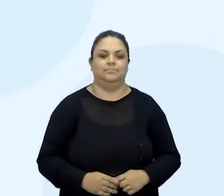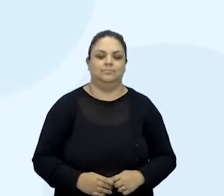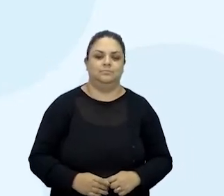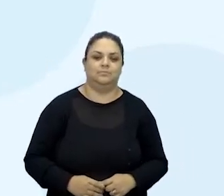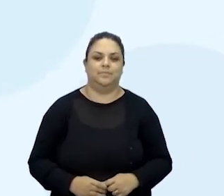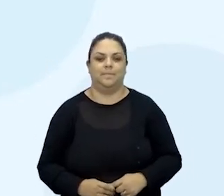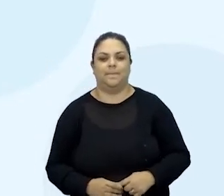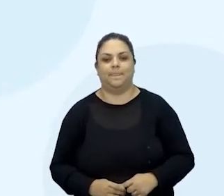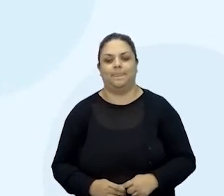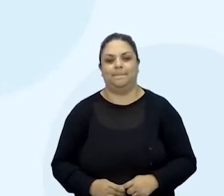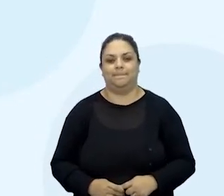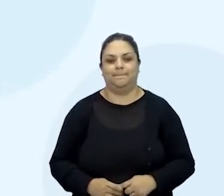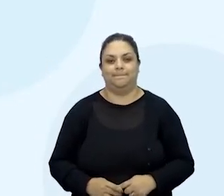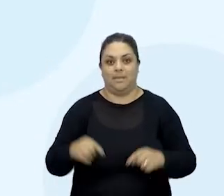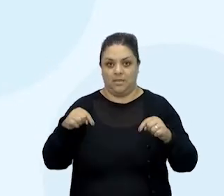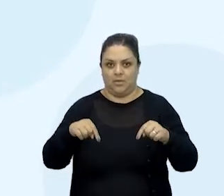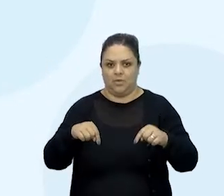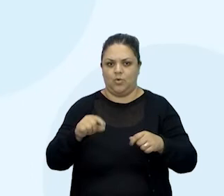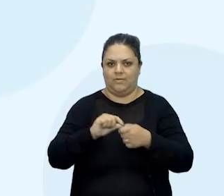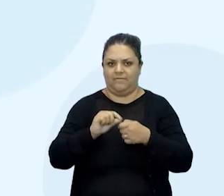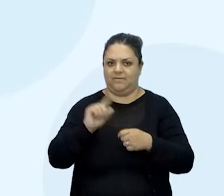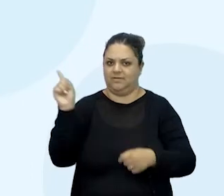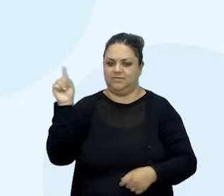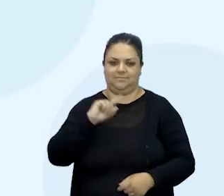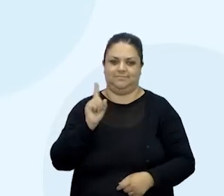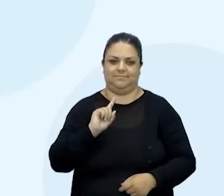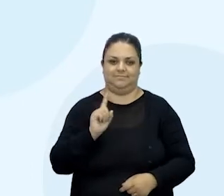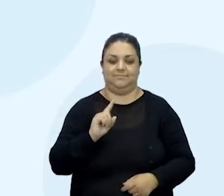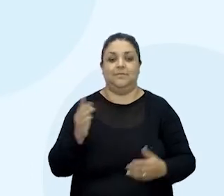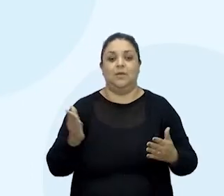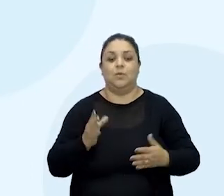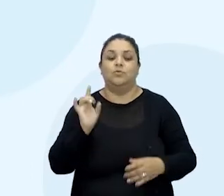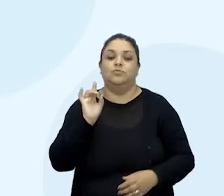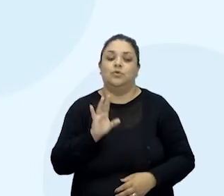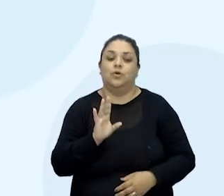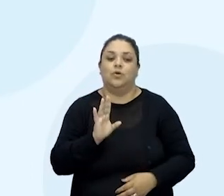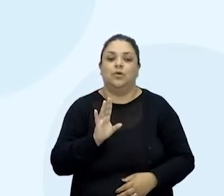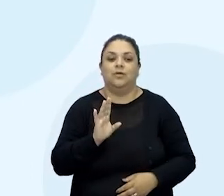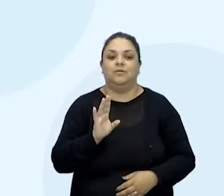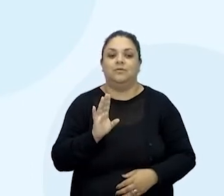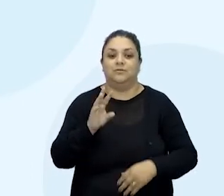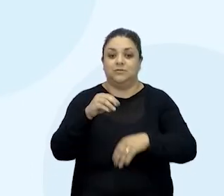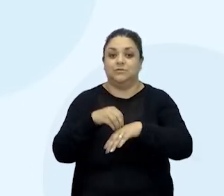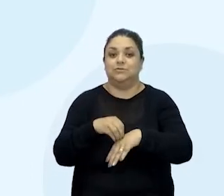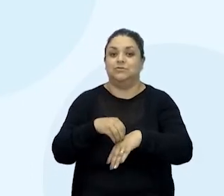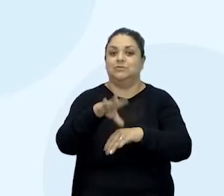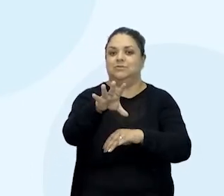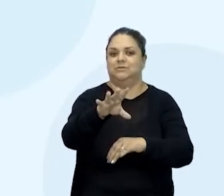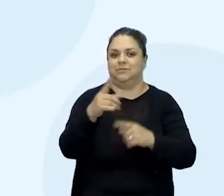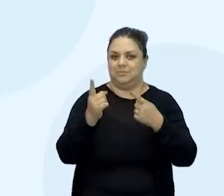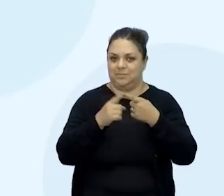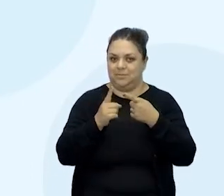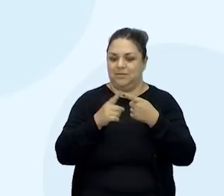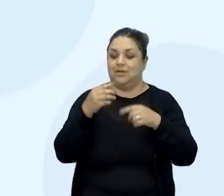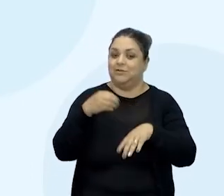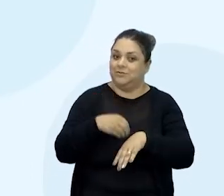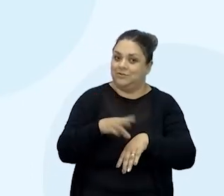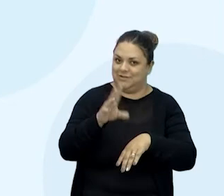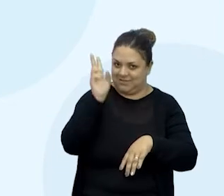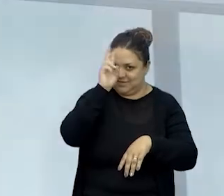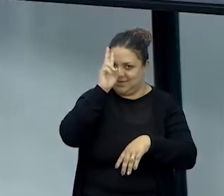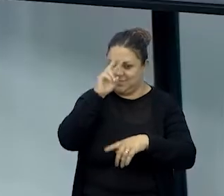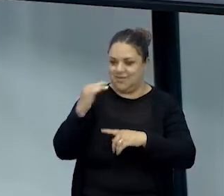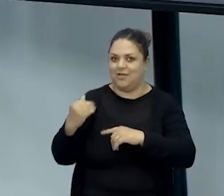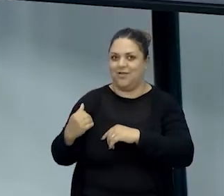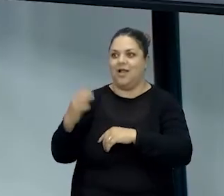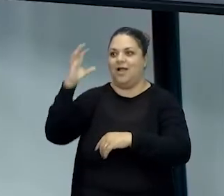não fazer nesse exato momento. Por quê? Porque agora vai ser a hora que eu vou passar a dica para vocês